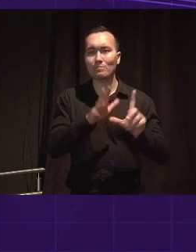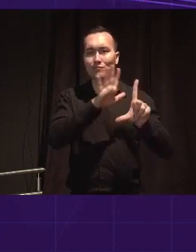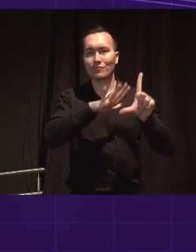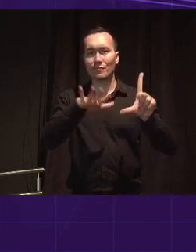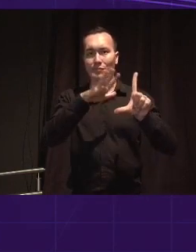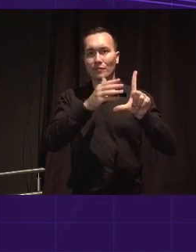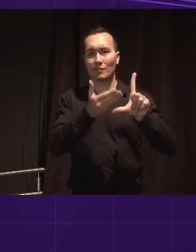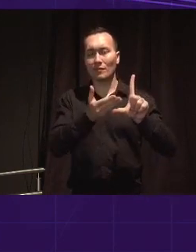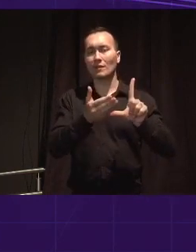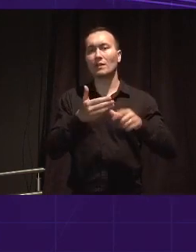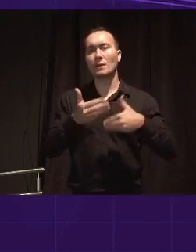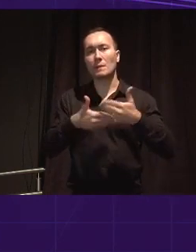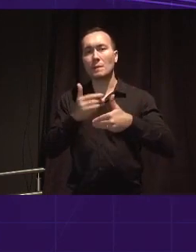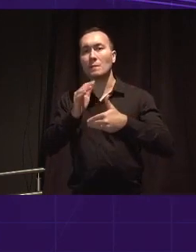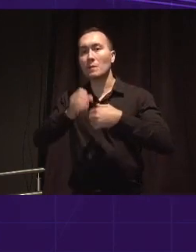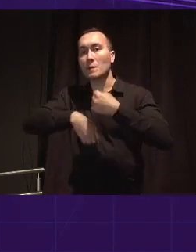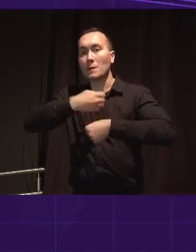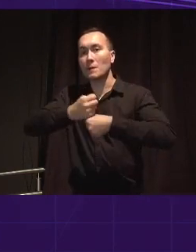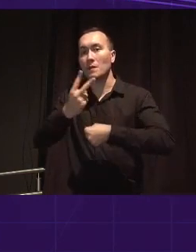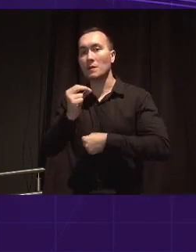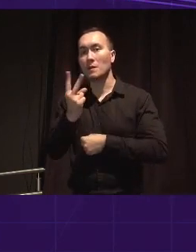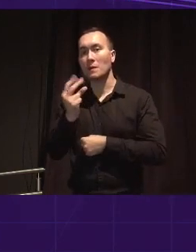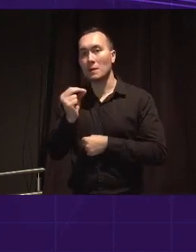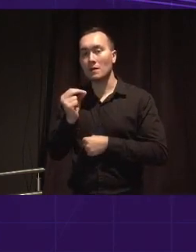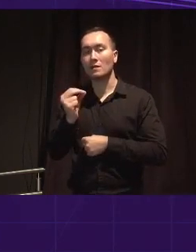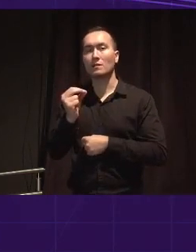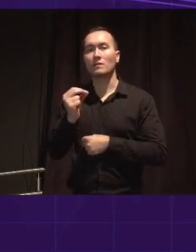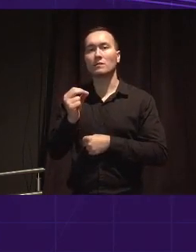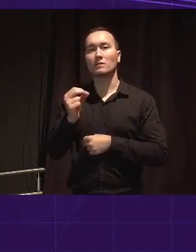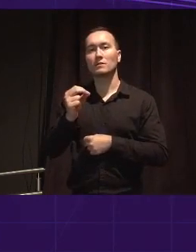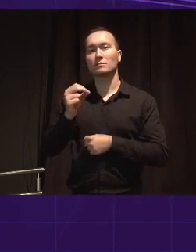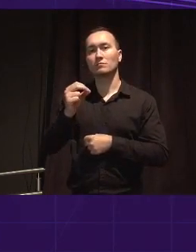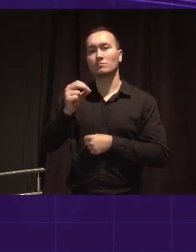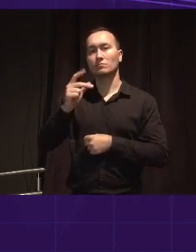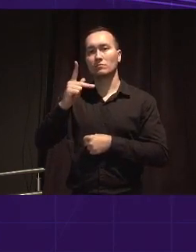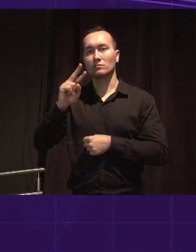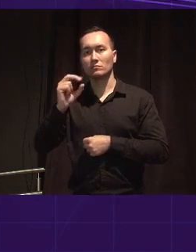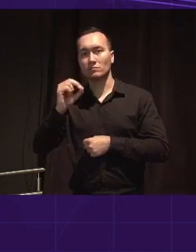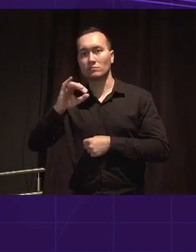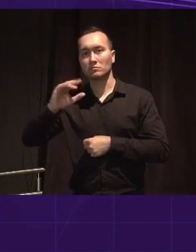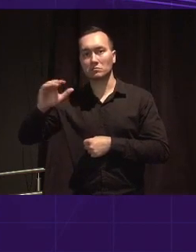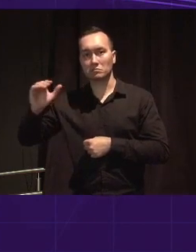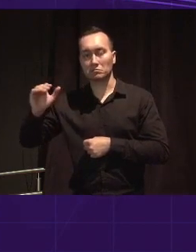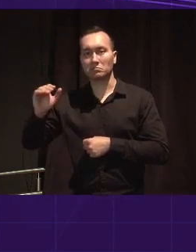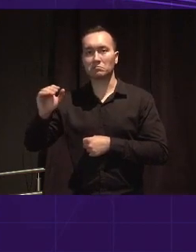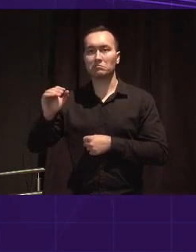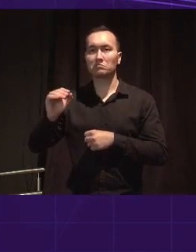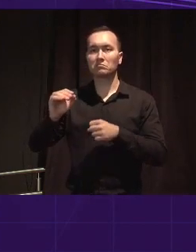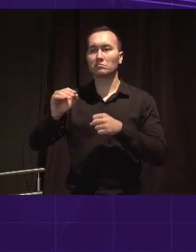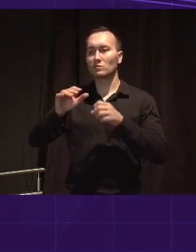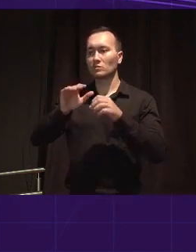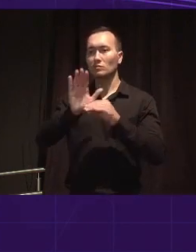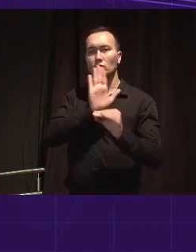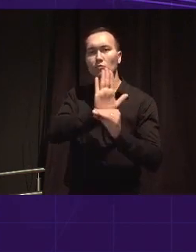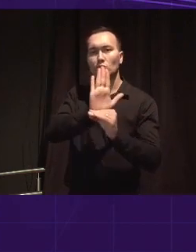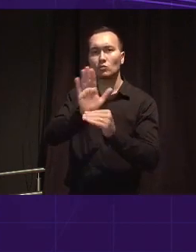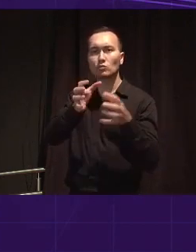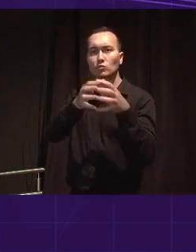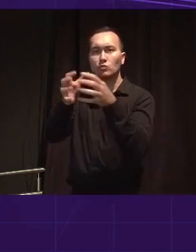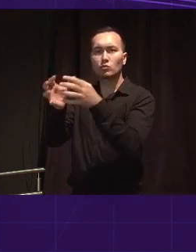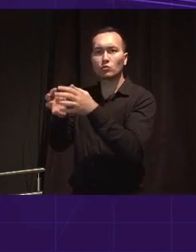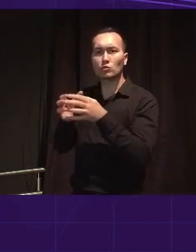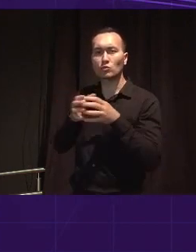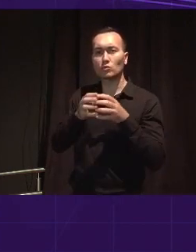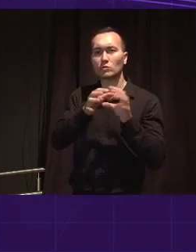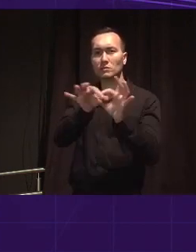Em 2022, né, temos Product Ops e Product Ops vai unir o time de